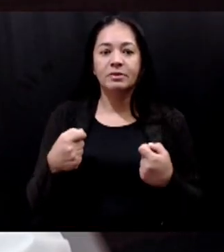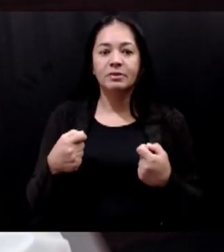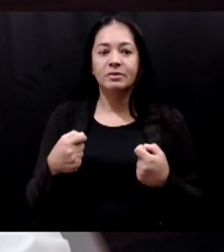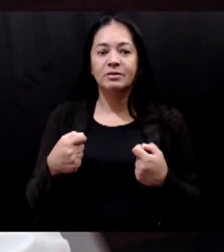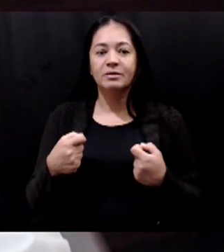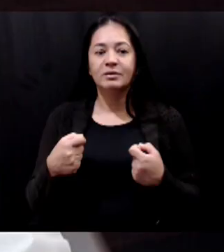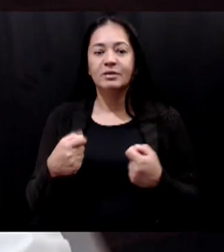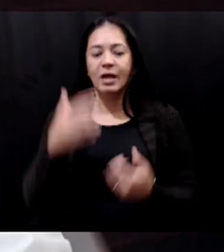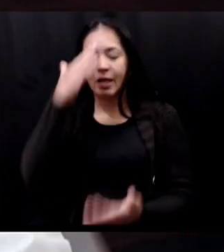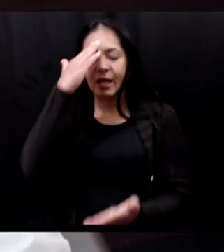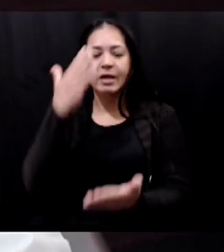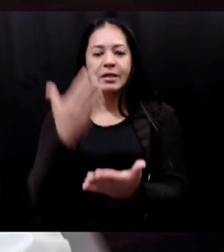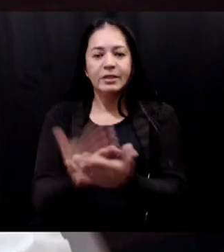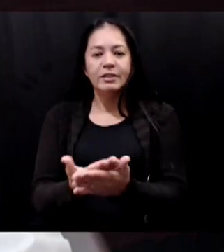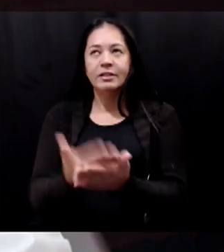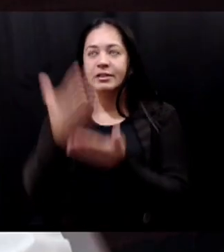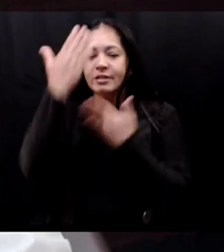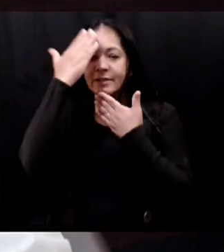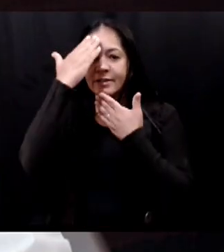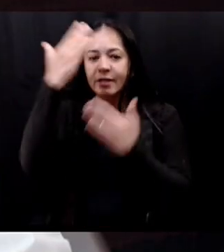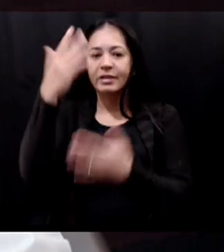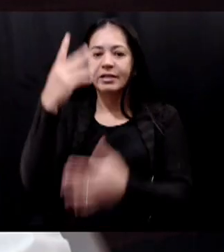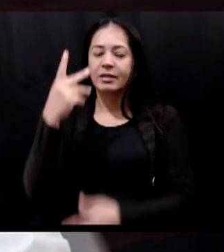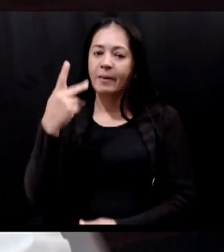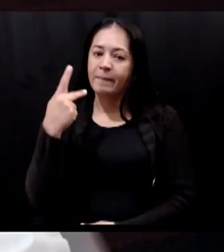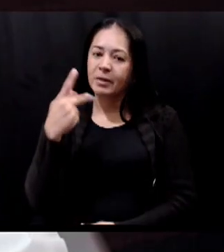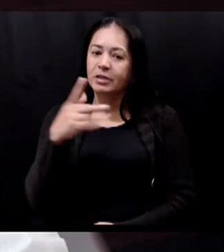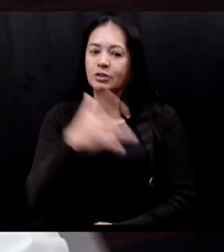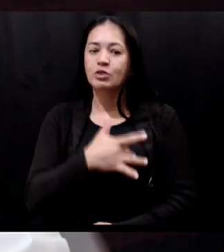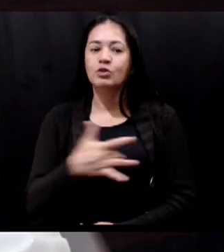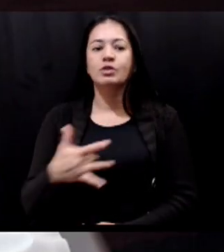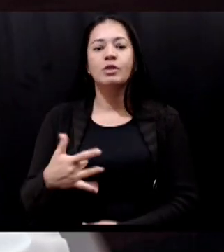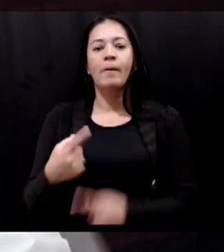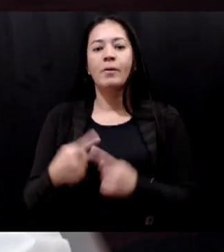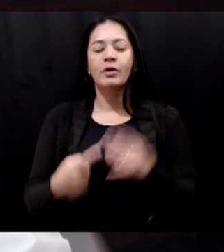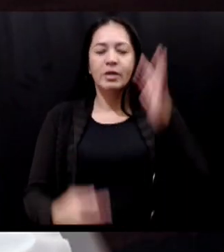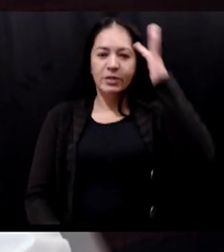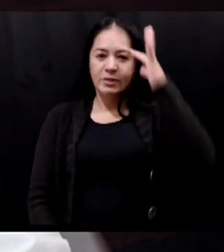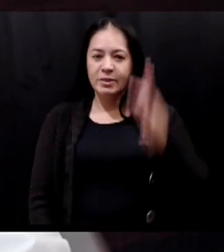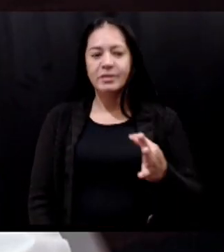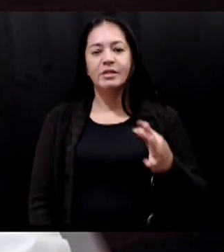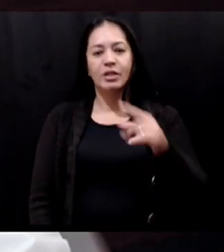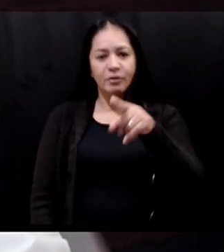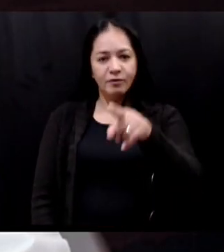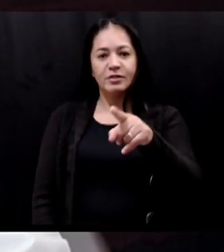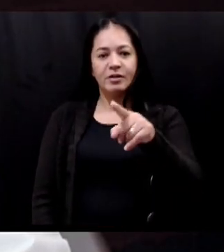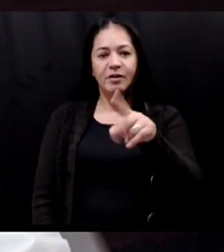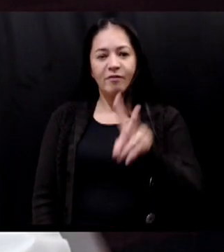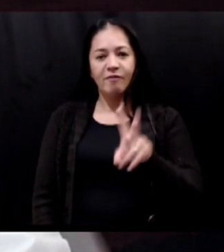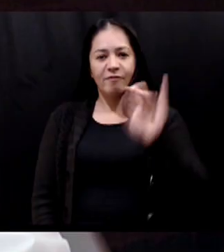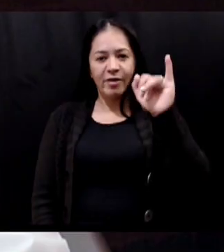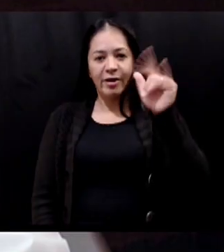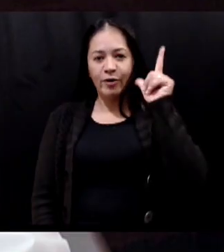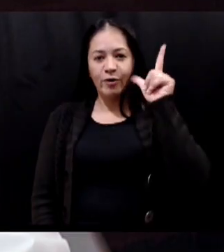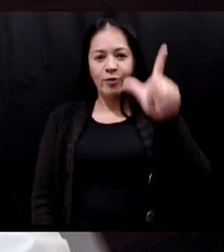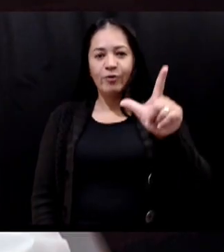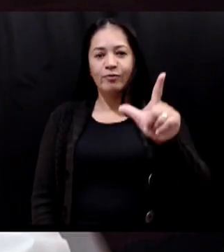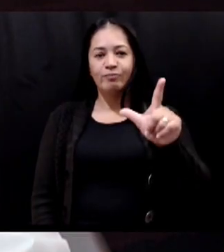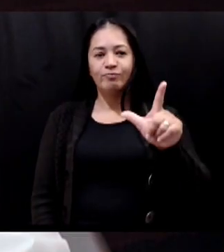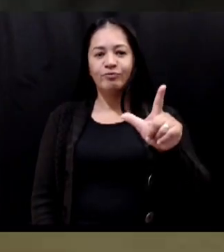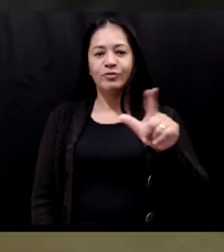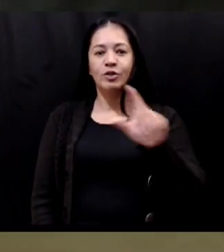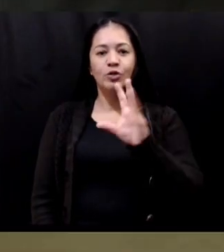e agradecer pela saúde que você tem, porque eu tenho certeza absoluta que você vai conseguir conquistar aquilo que você tanto